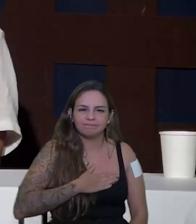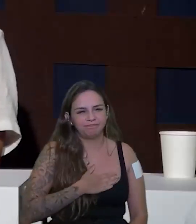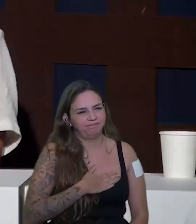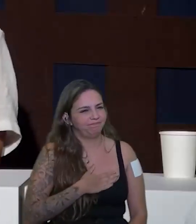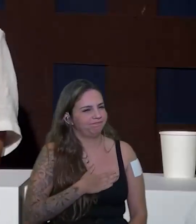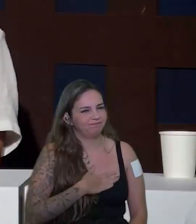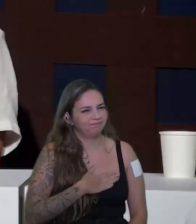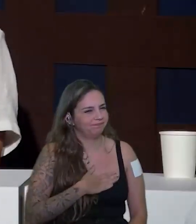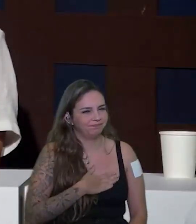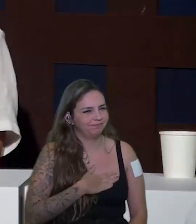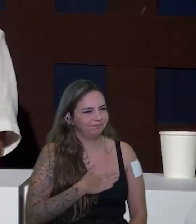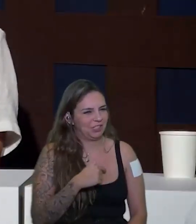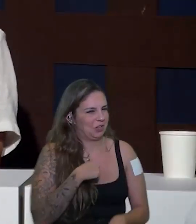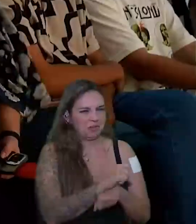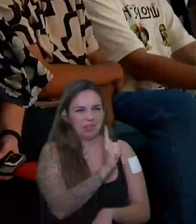comigo. Né?